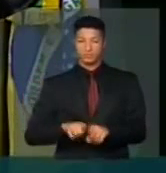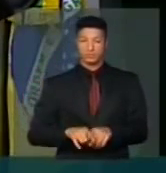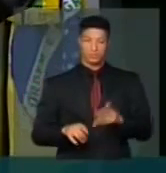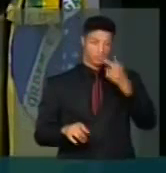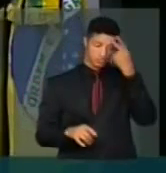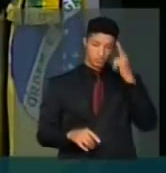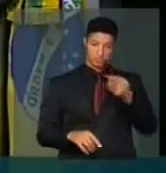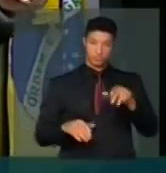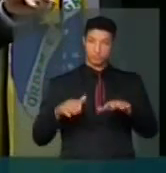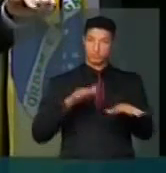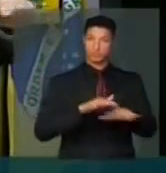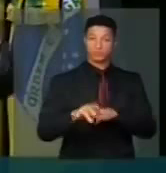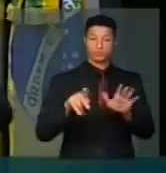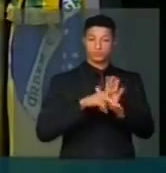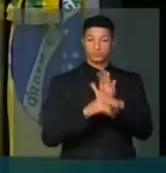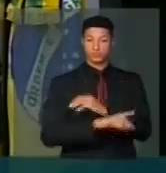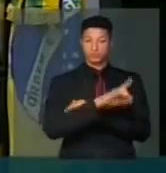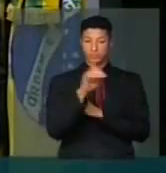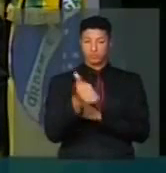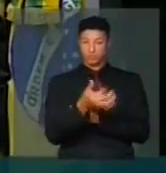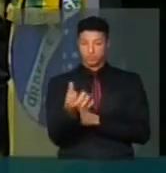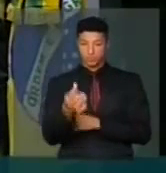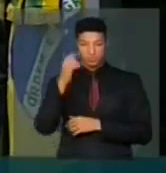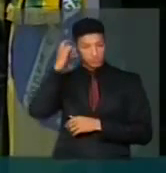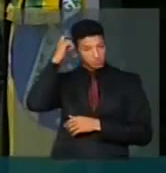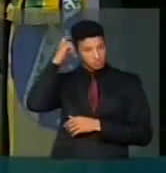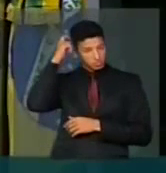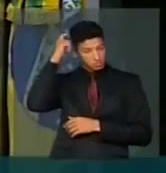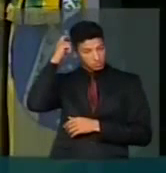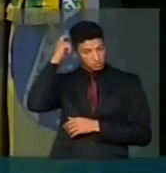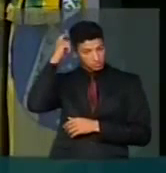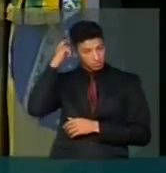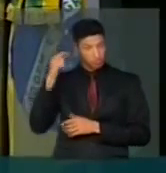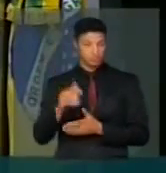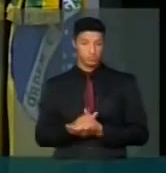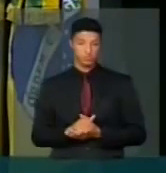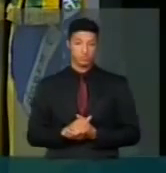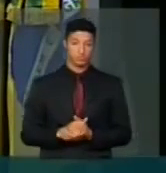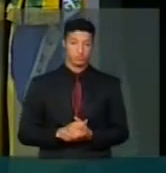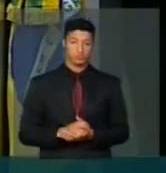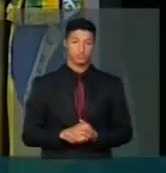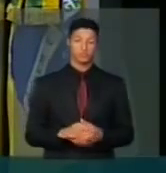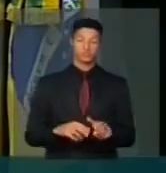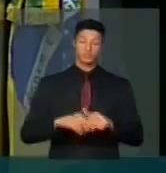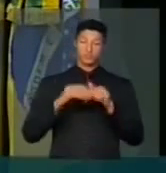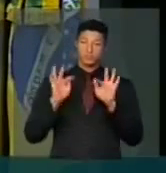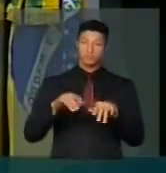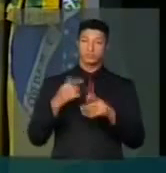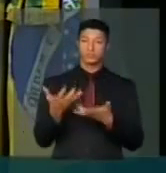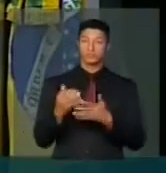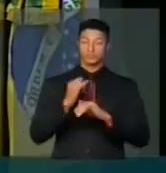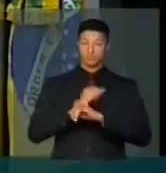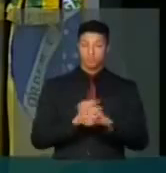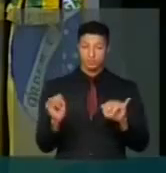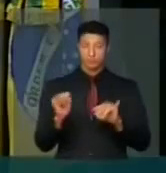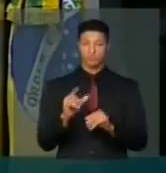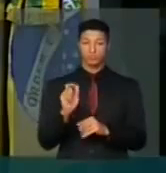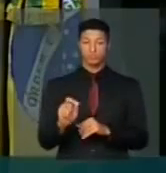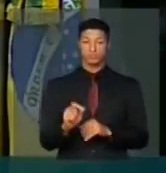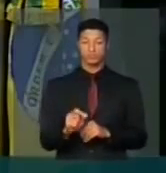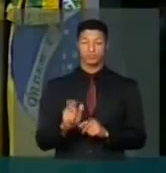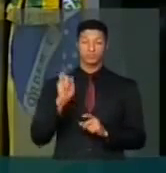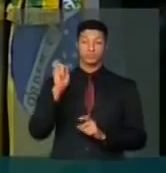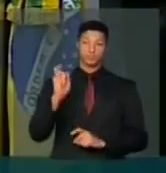que vão à rua no próximo dia 16, quanto o atual governo. E por fim eu quero dizer àqueles que